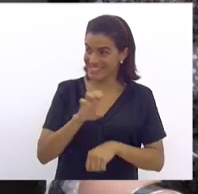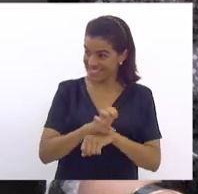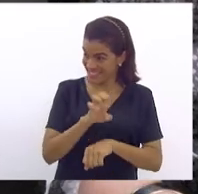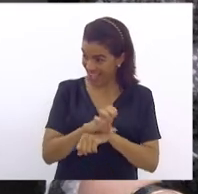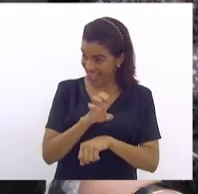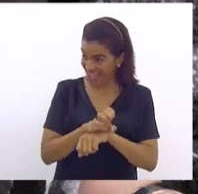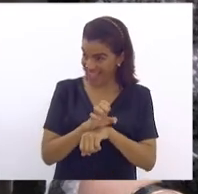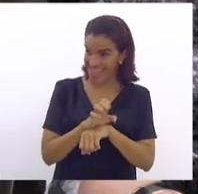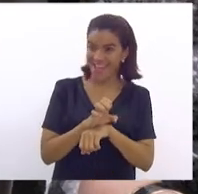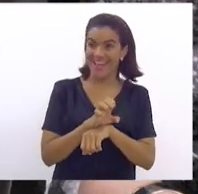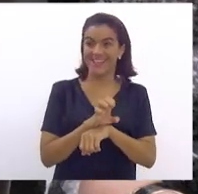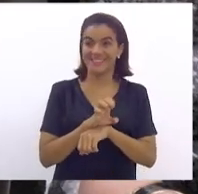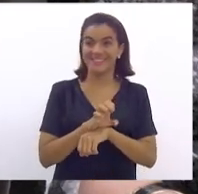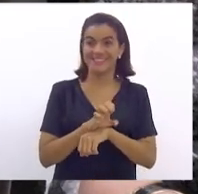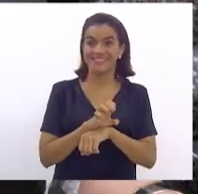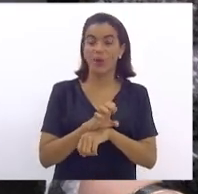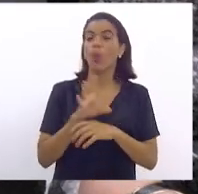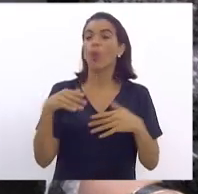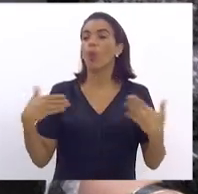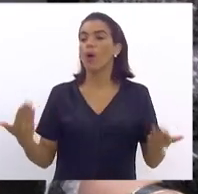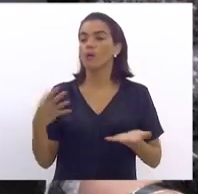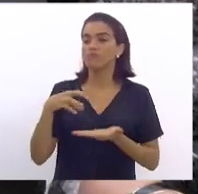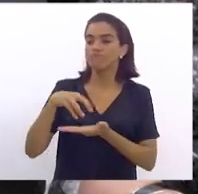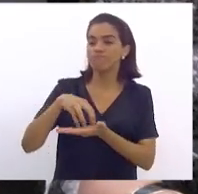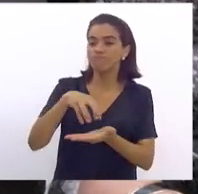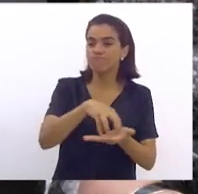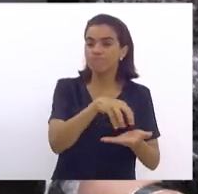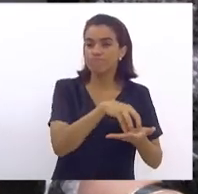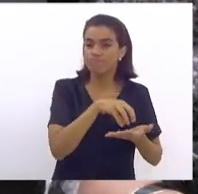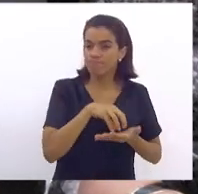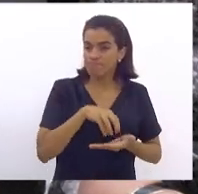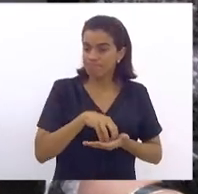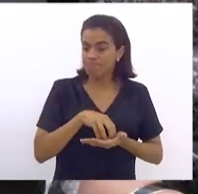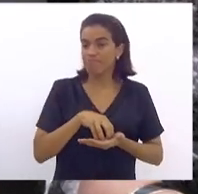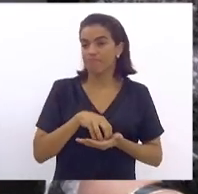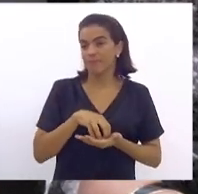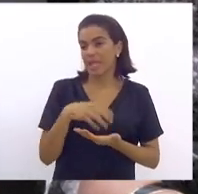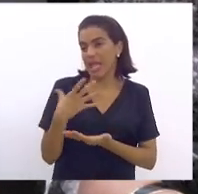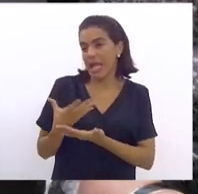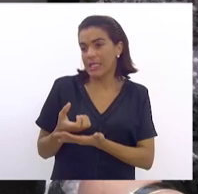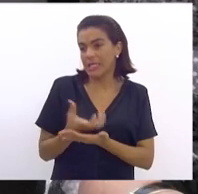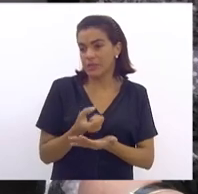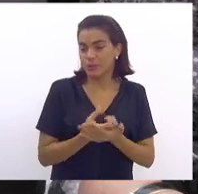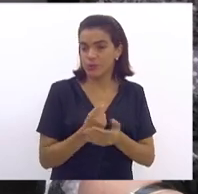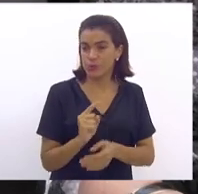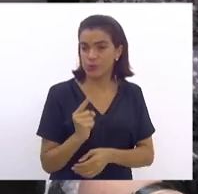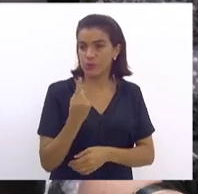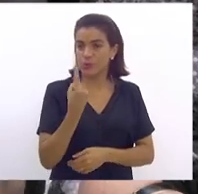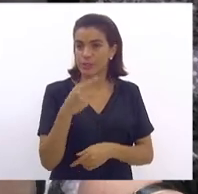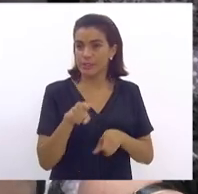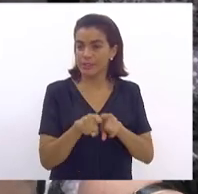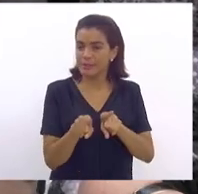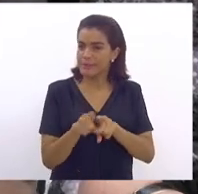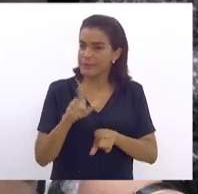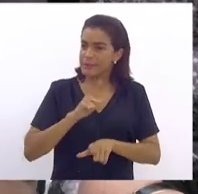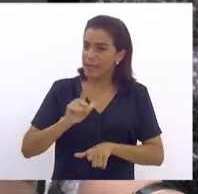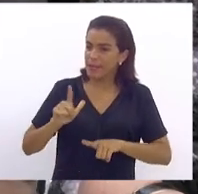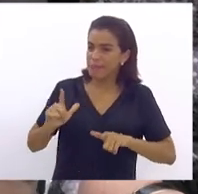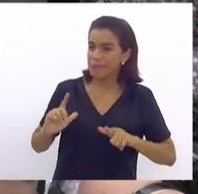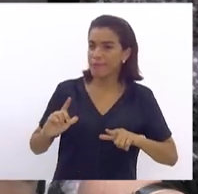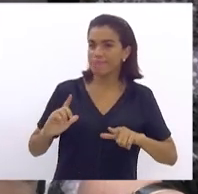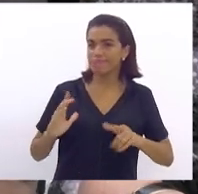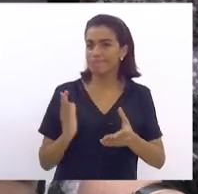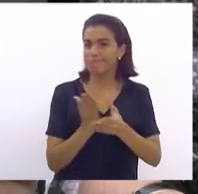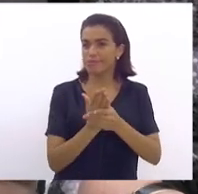ser qual setor, no caso, aquelas pessoas ligadas ao cadastro único. E tem também já uma ação direta